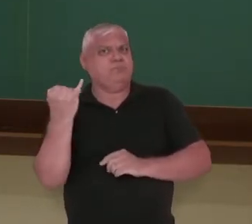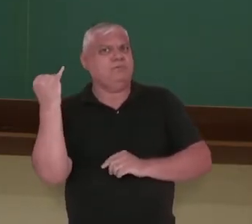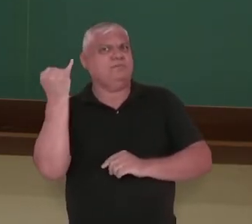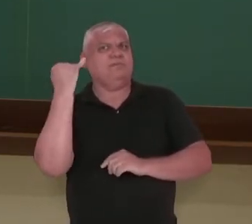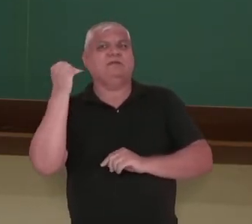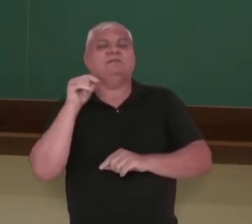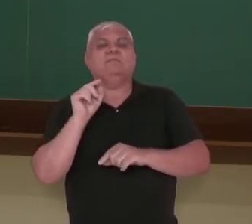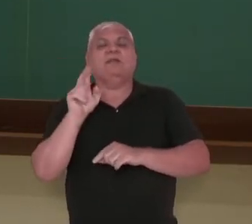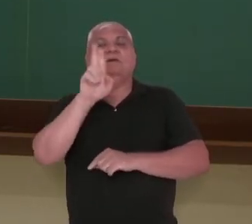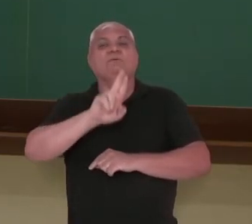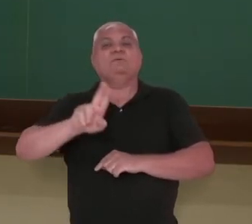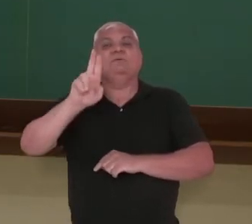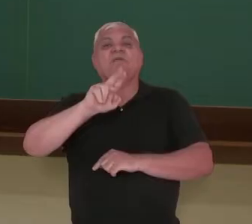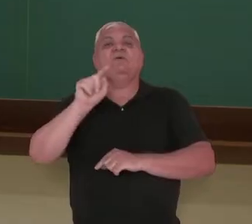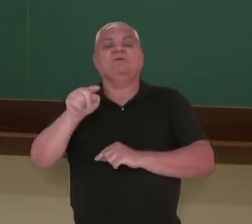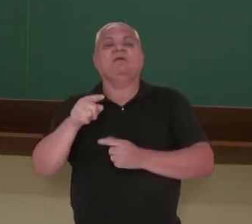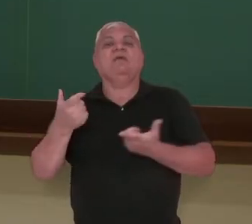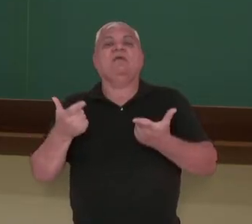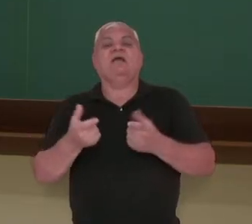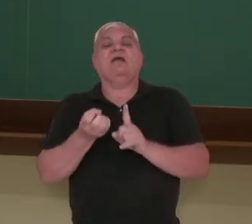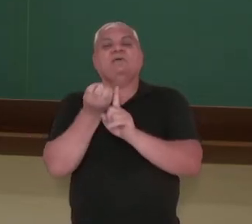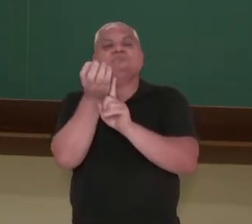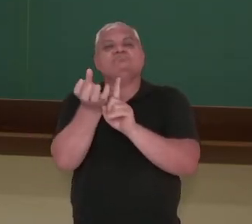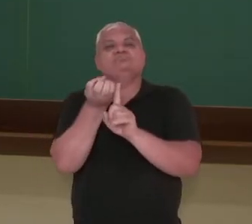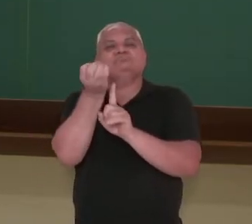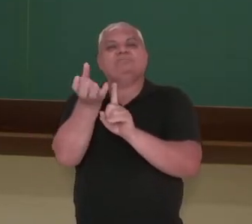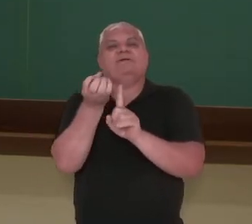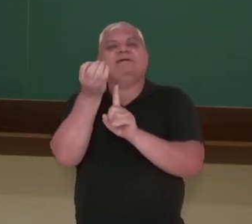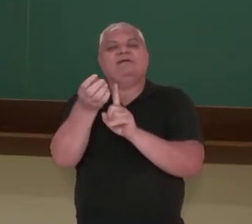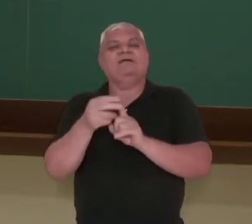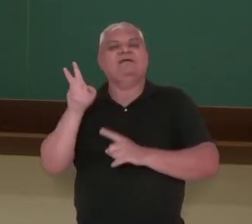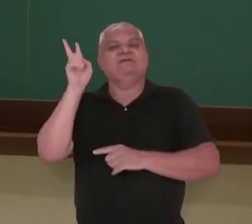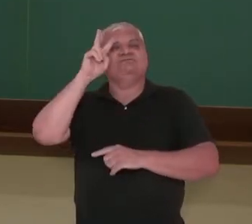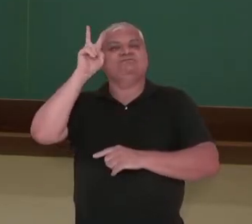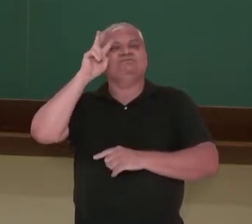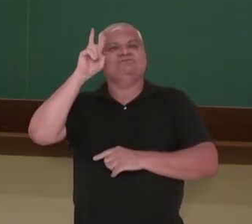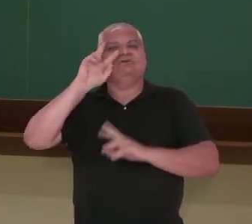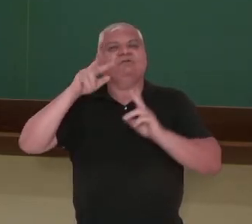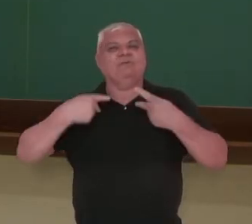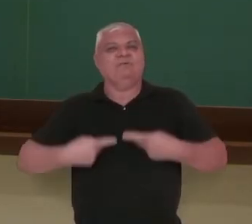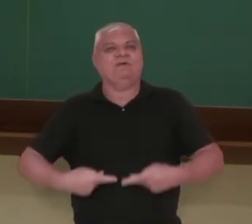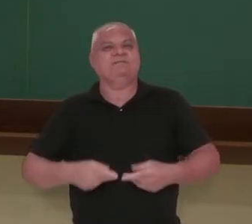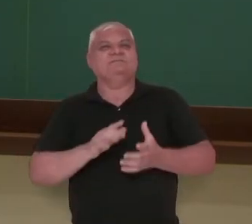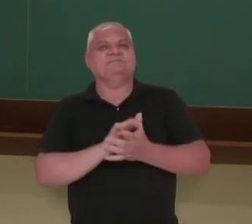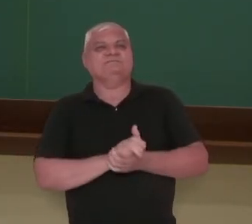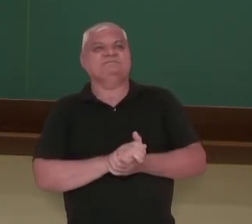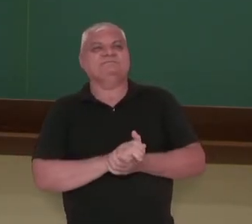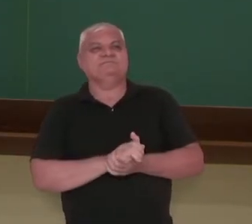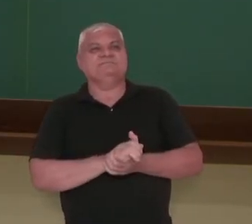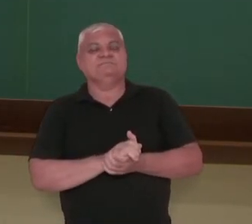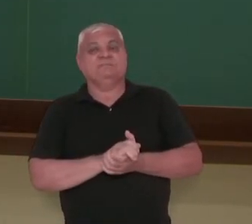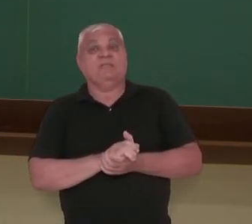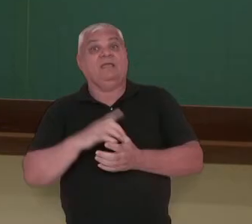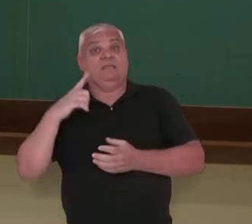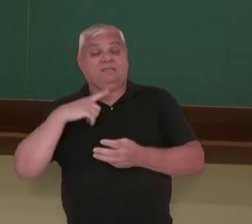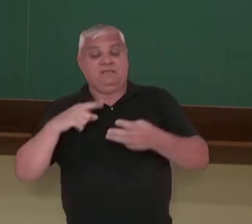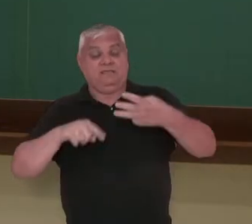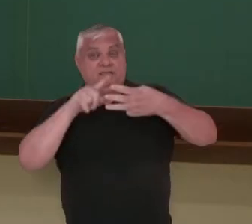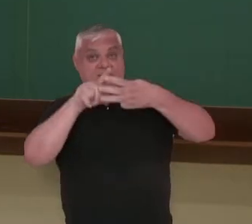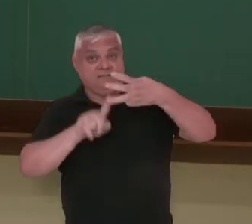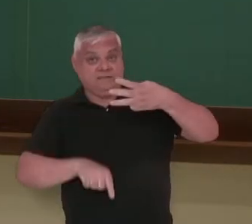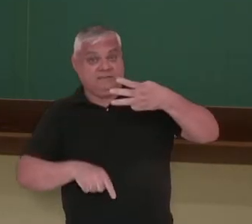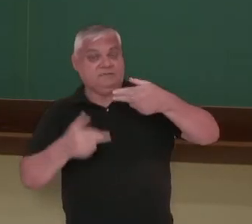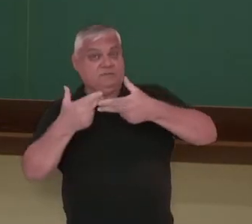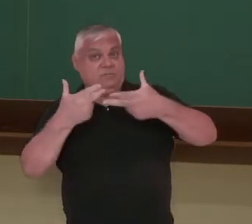para utilizar para nós o conhecimento da nossa história humana até os dias de hoje. Então, dentro disso, nós temos alguns elementos